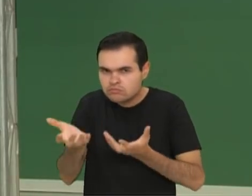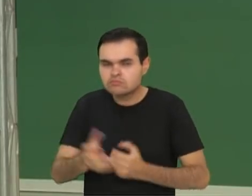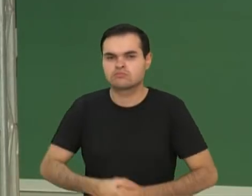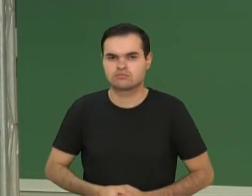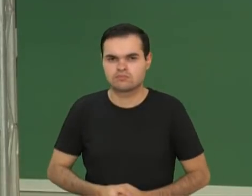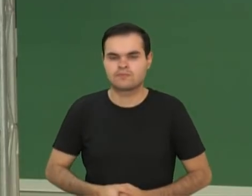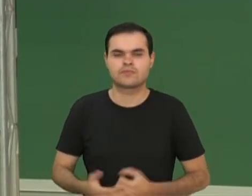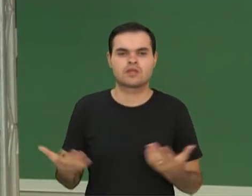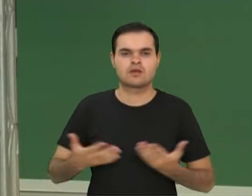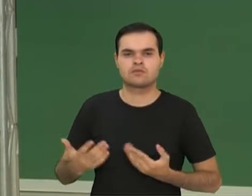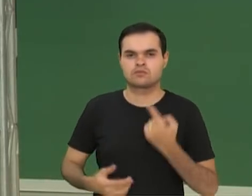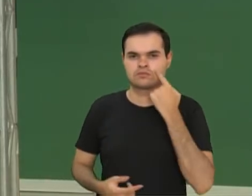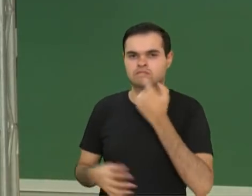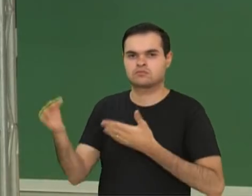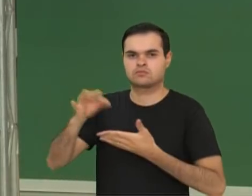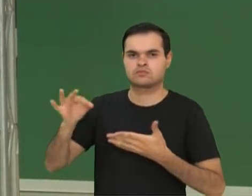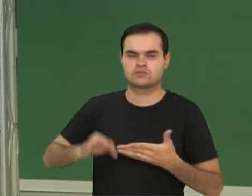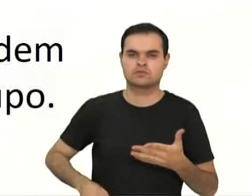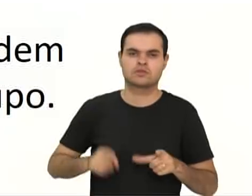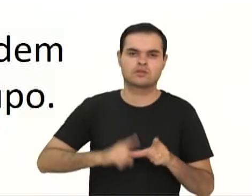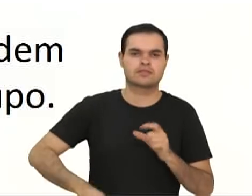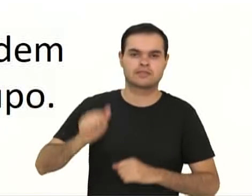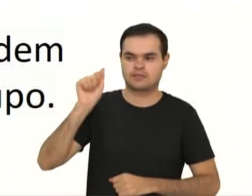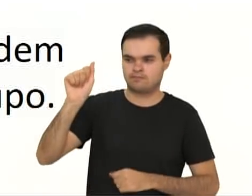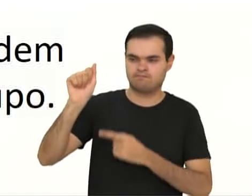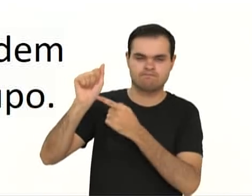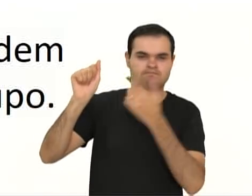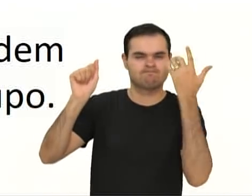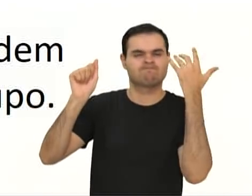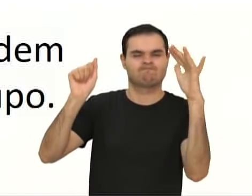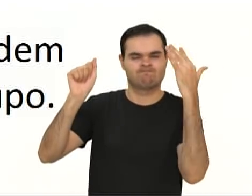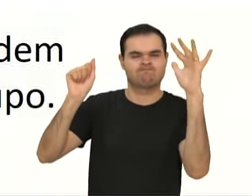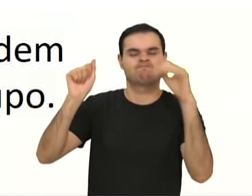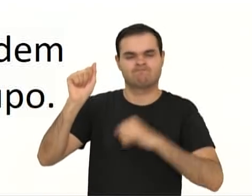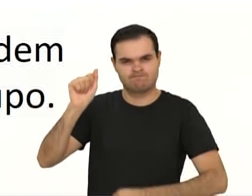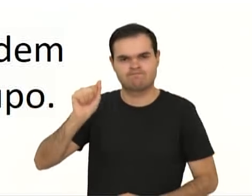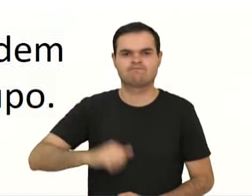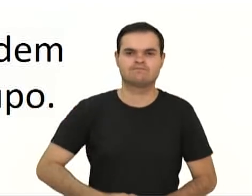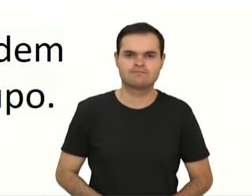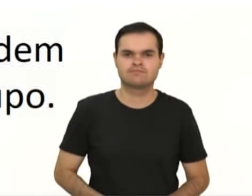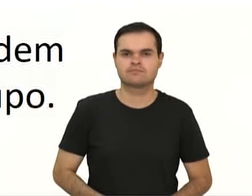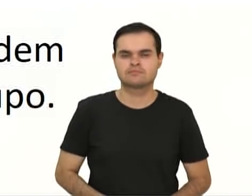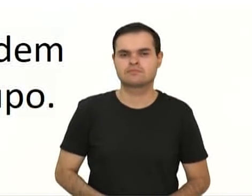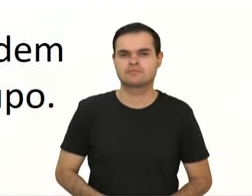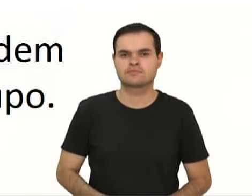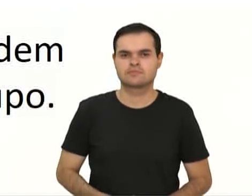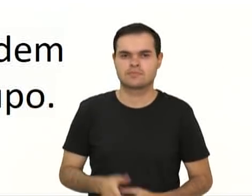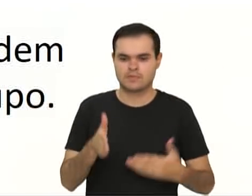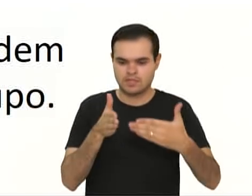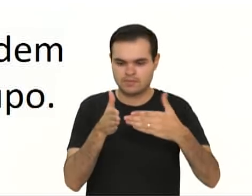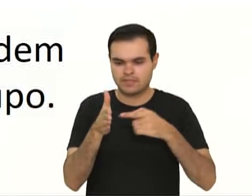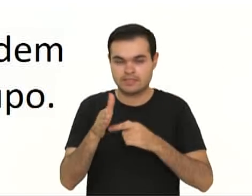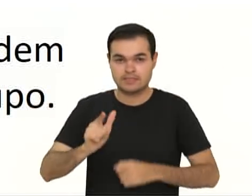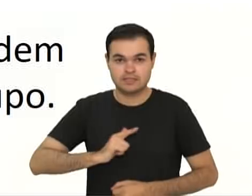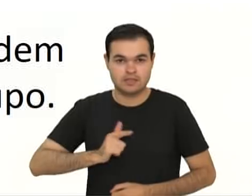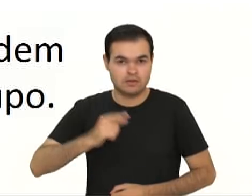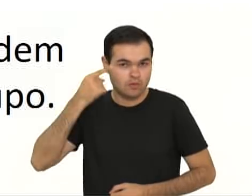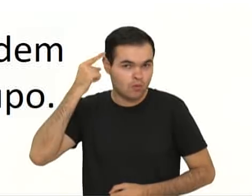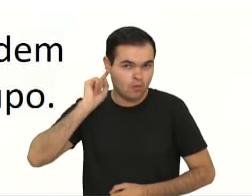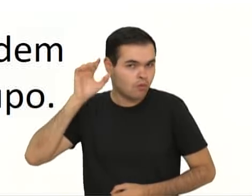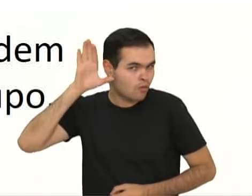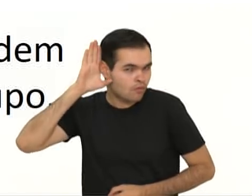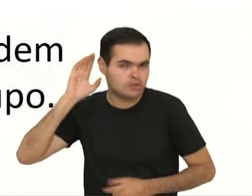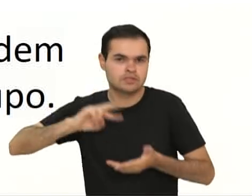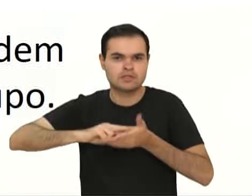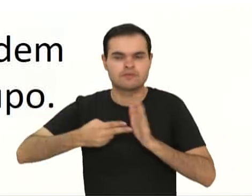vamos para a correção. Se você pensou na letra A, pensou super certo. As paredes têm ouvidos exprime um